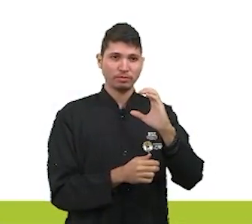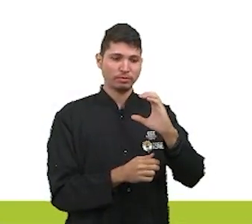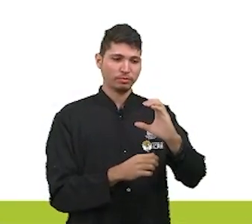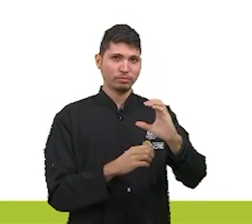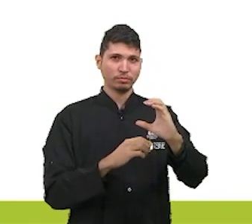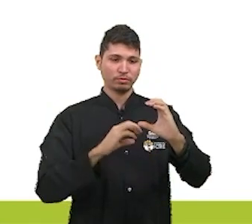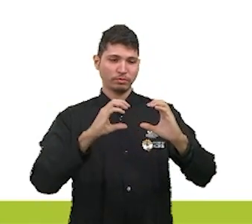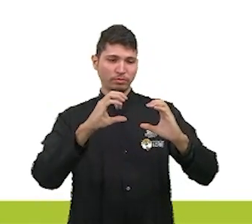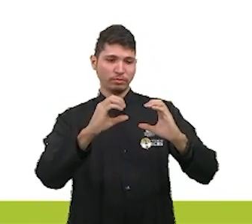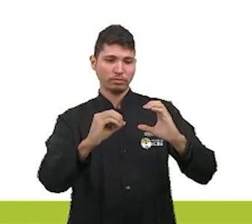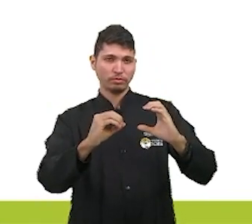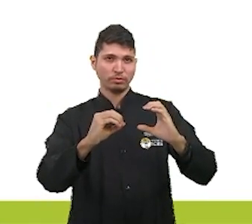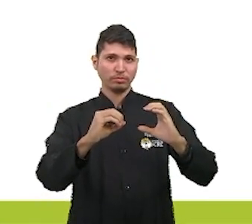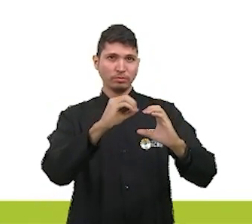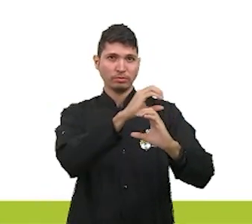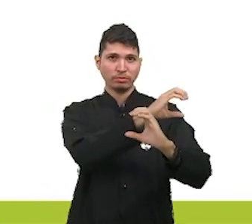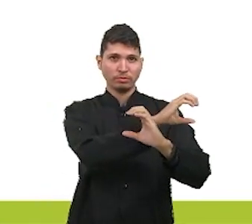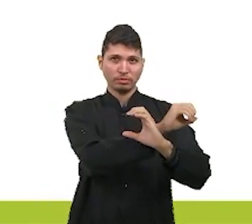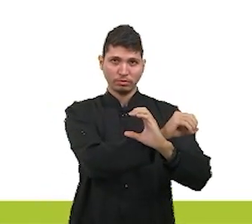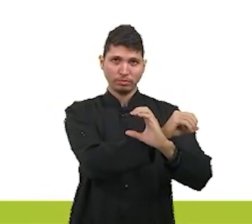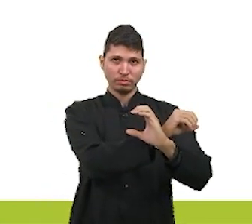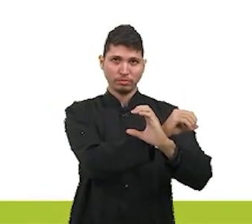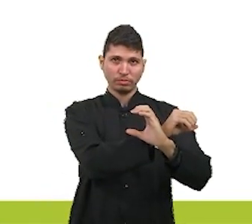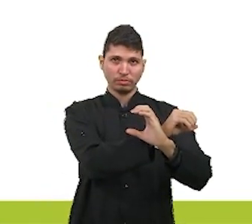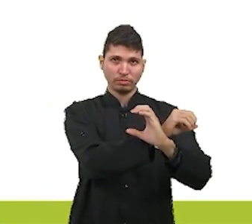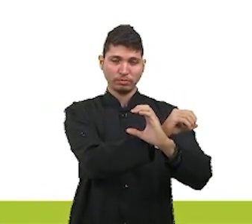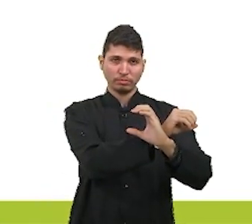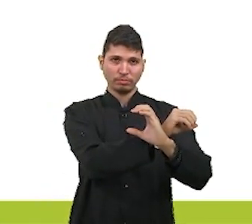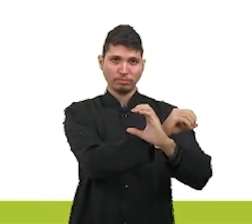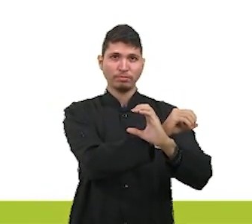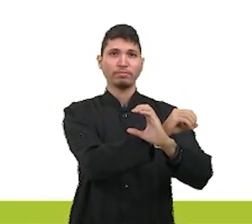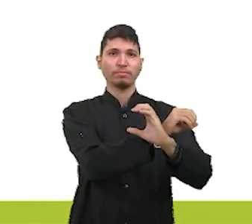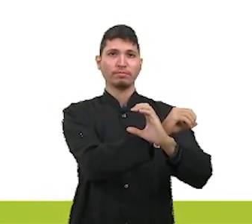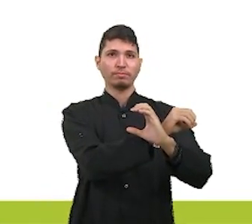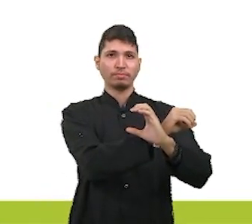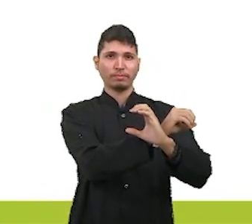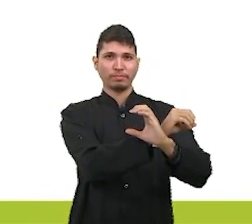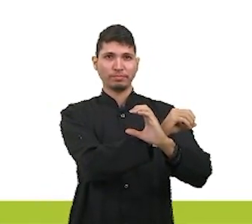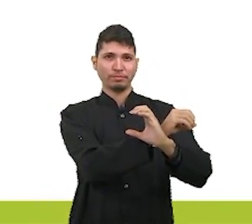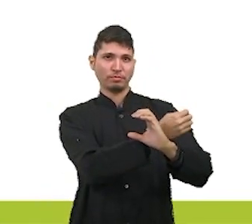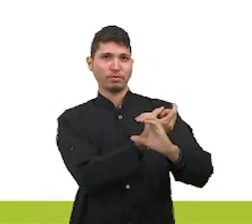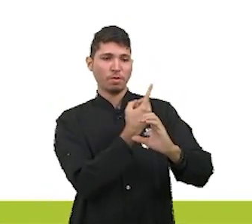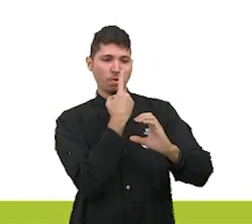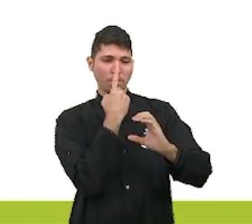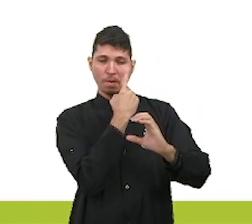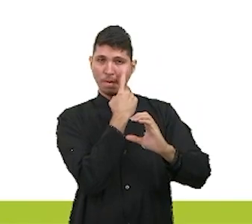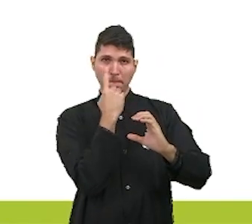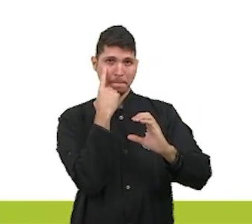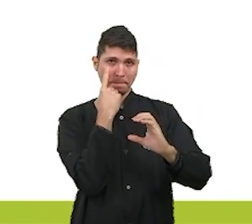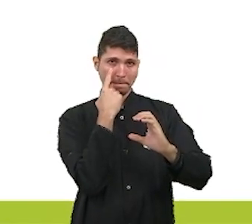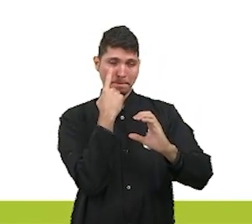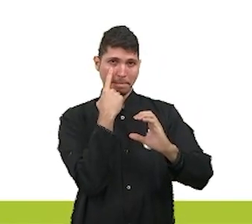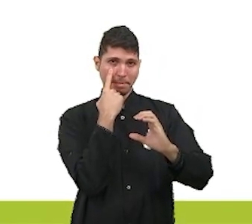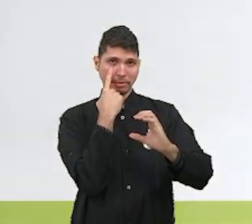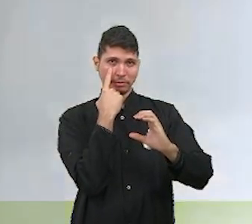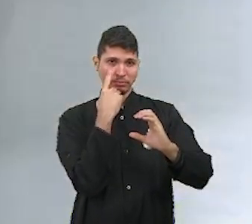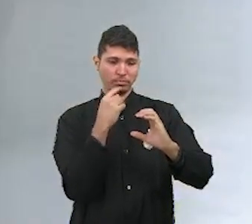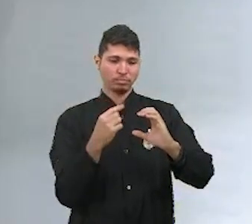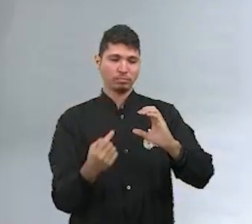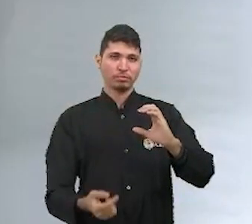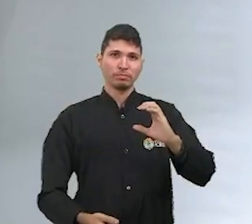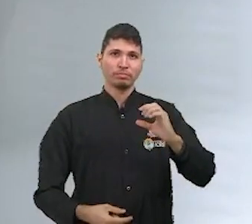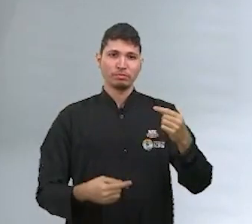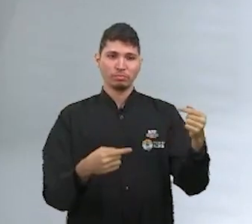centro e tenho oxigênios nas extremidades. Analisando aqui as ligações,